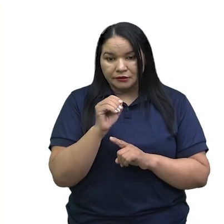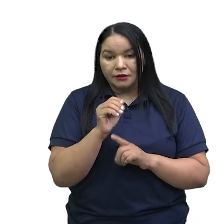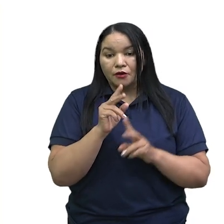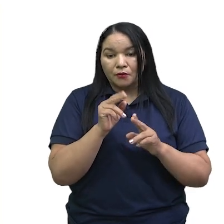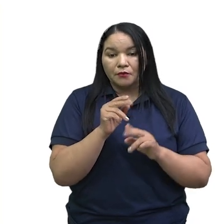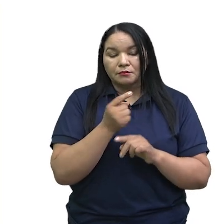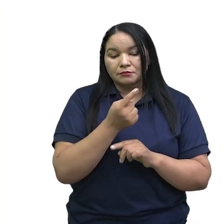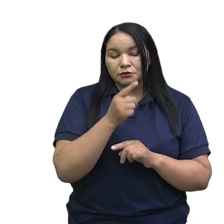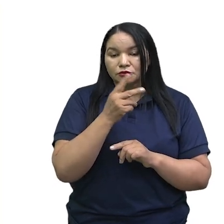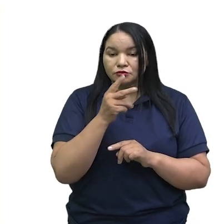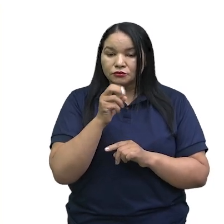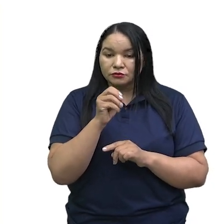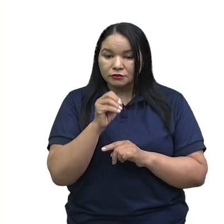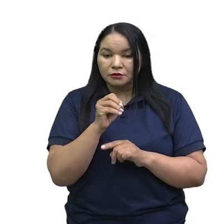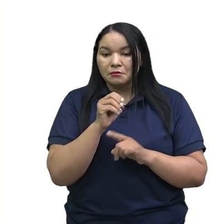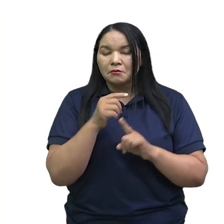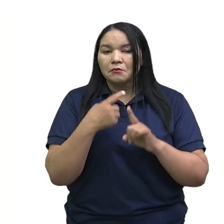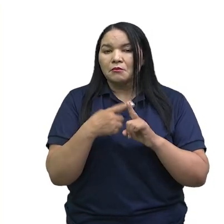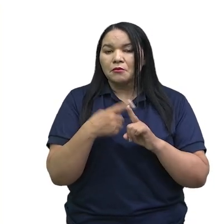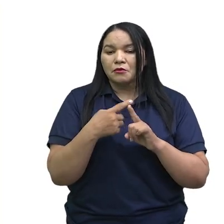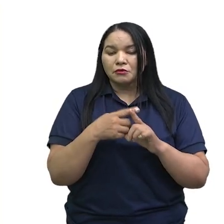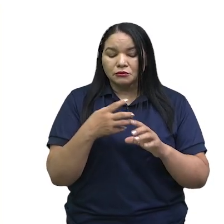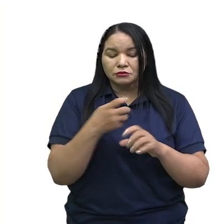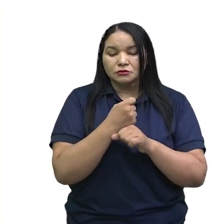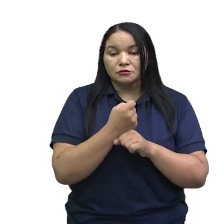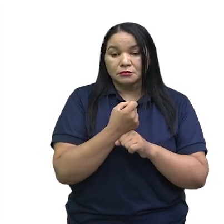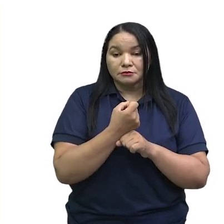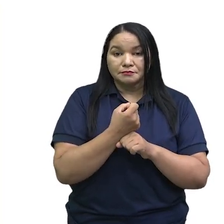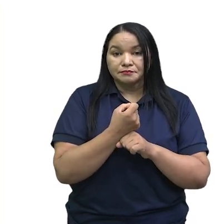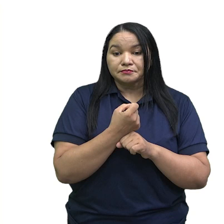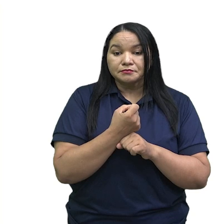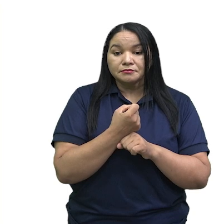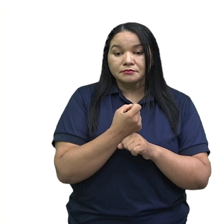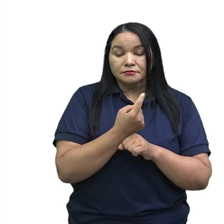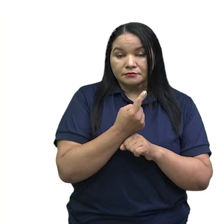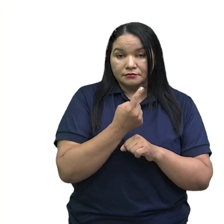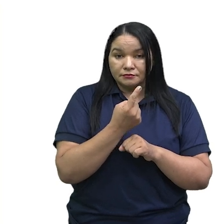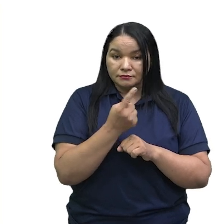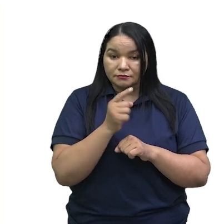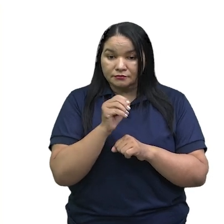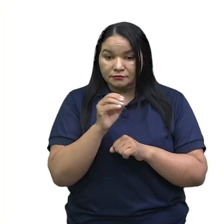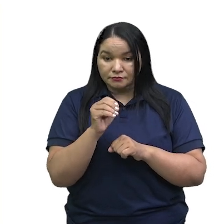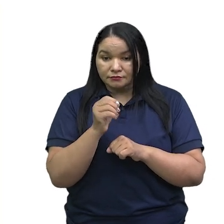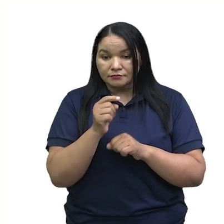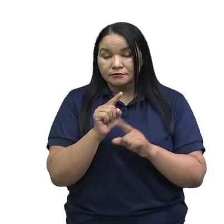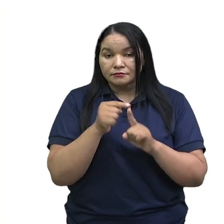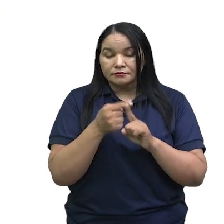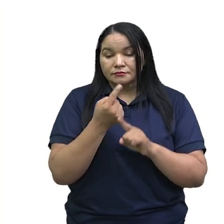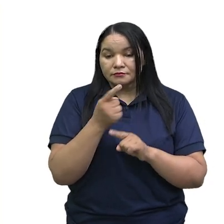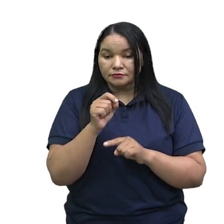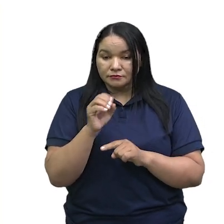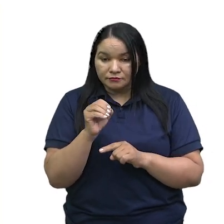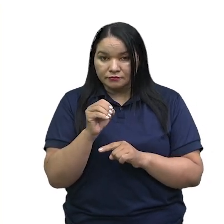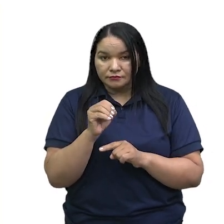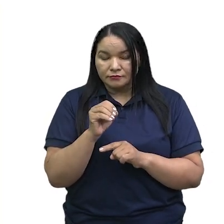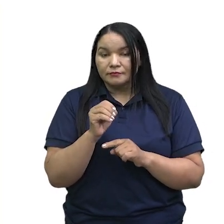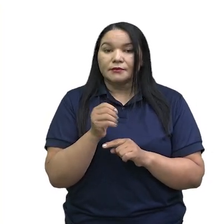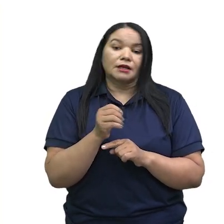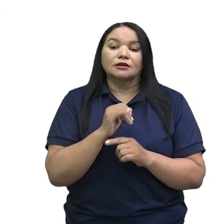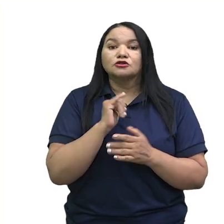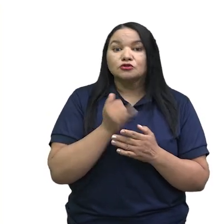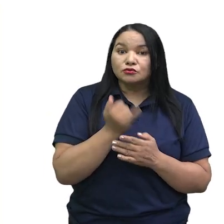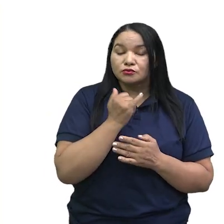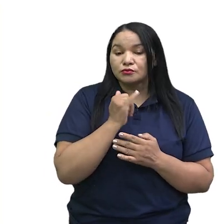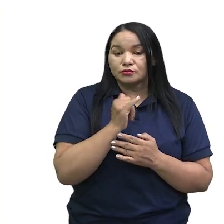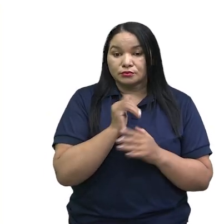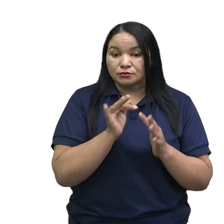1.200. Por que eu vou somar os 1.100 com 100? não se esqueçam que nos juros simples,